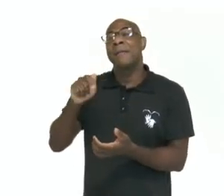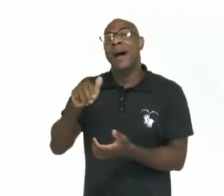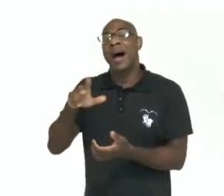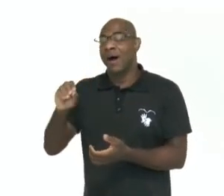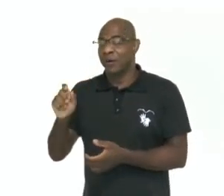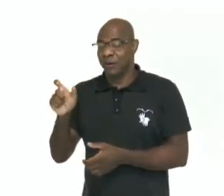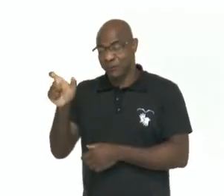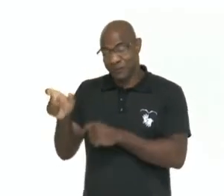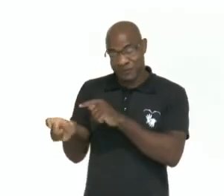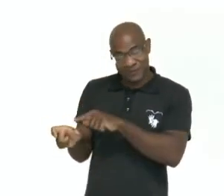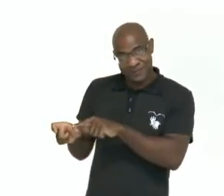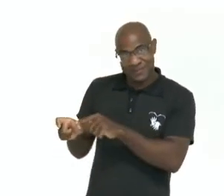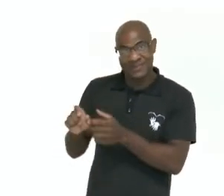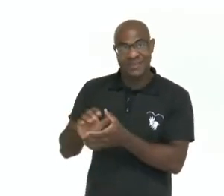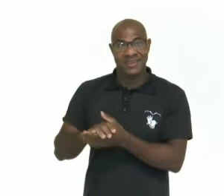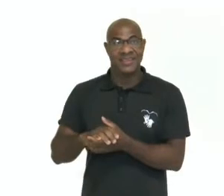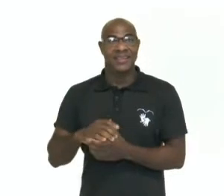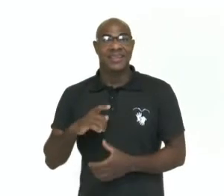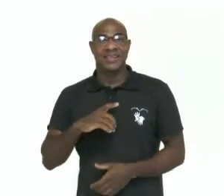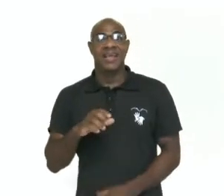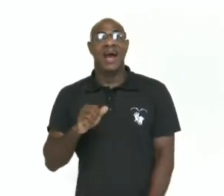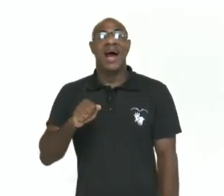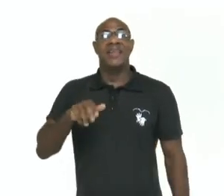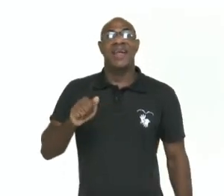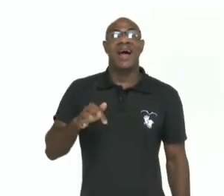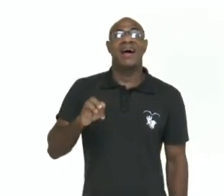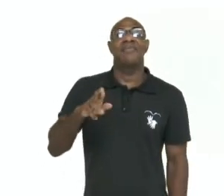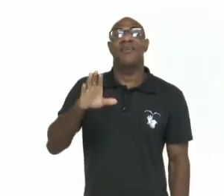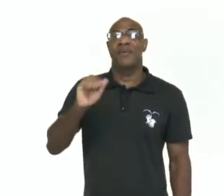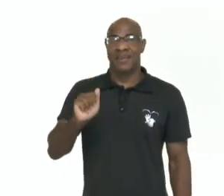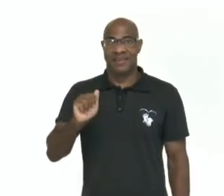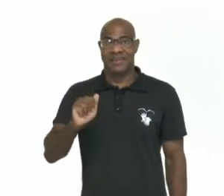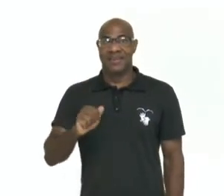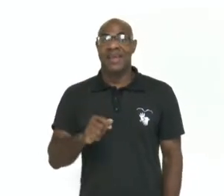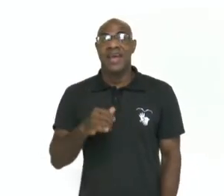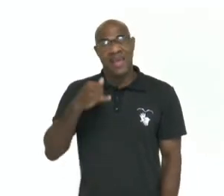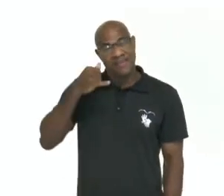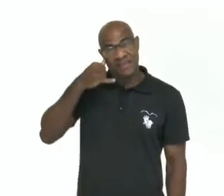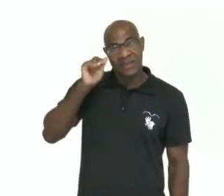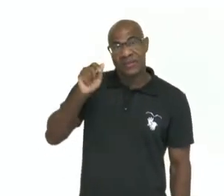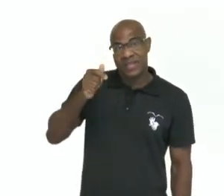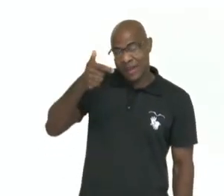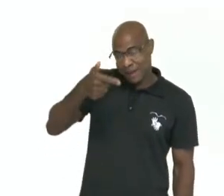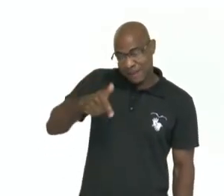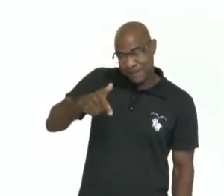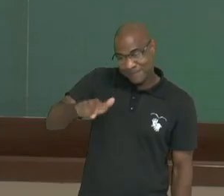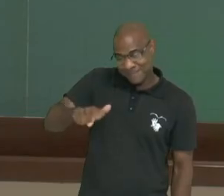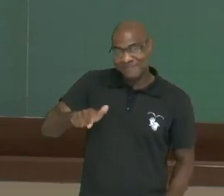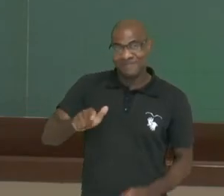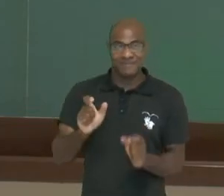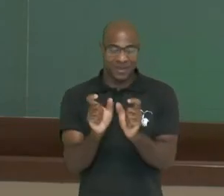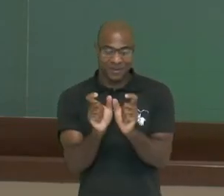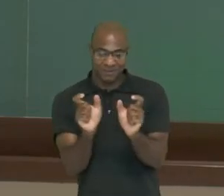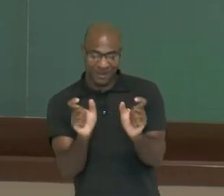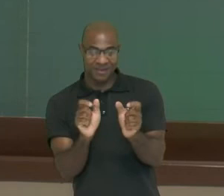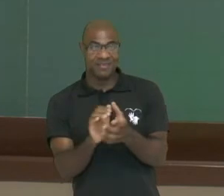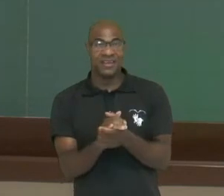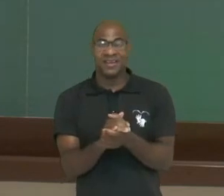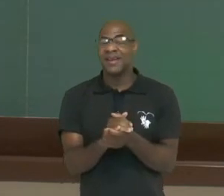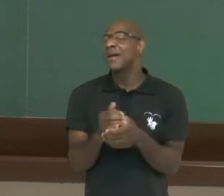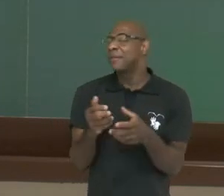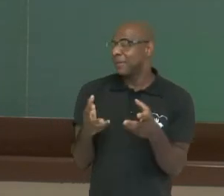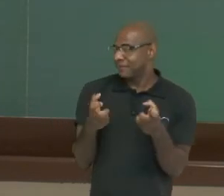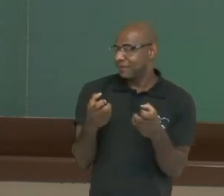anáfora ali, né? Evitando a repetição desses elementos. Então percebam, meus queridos, percebam como que